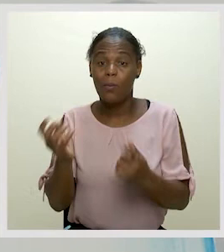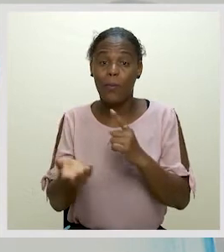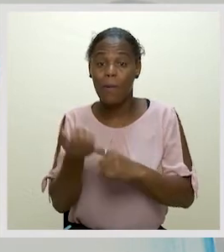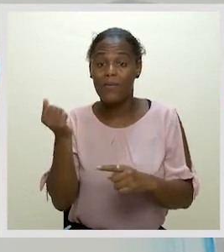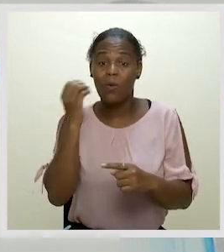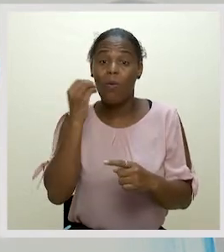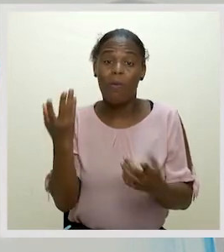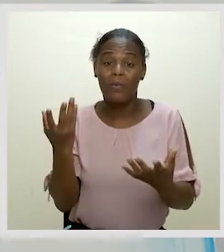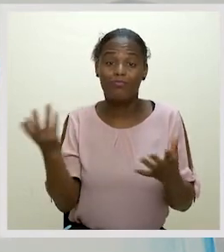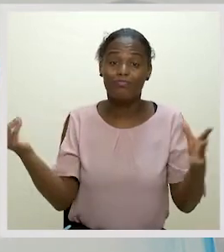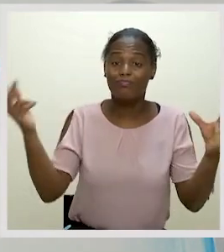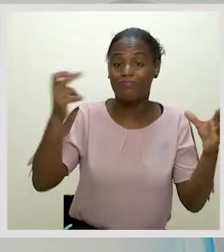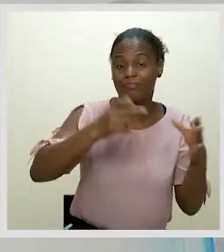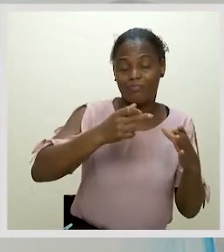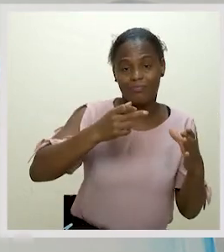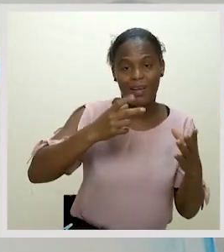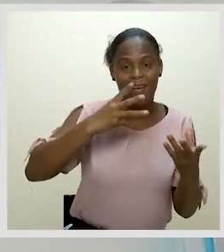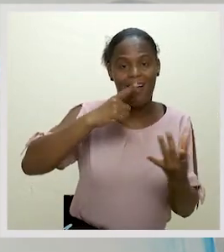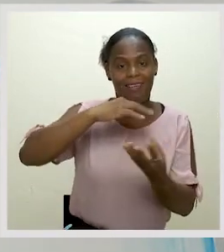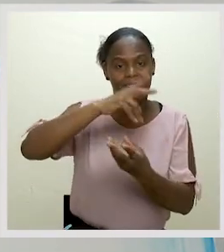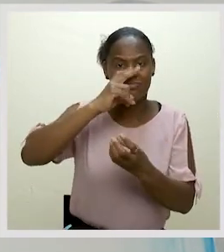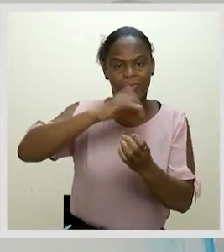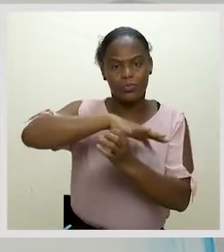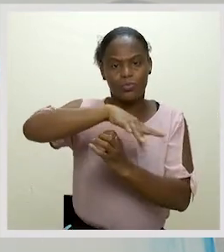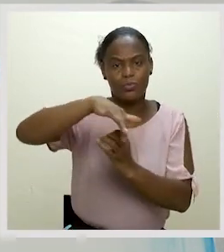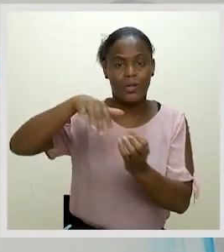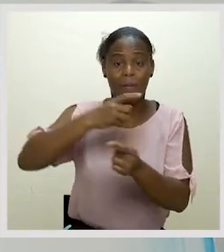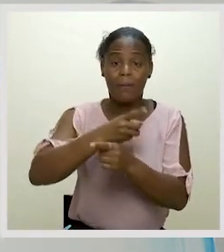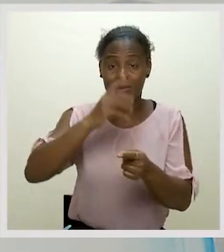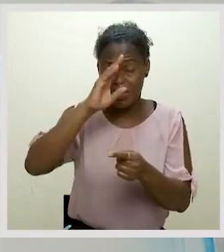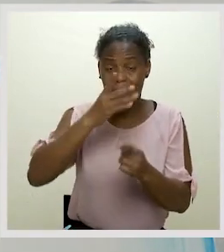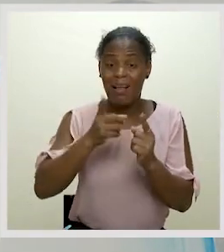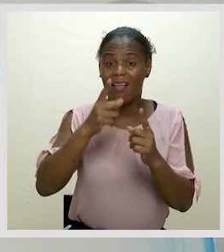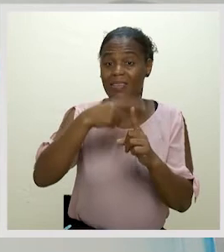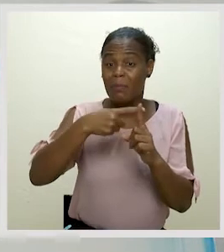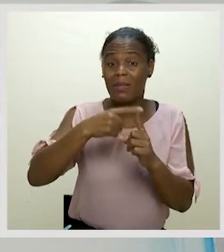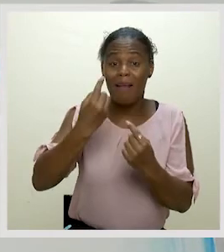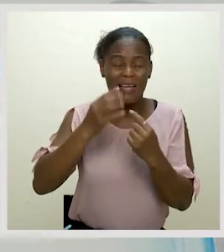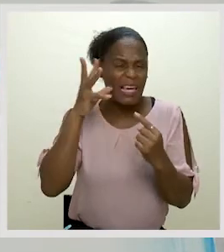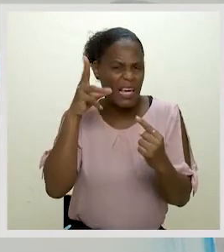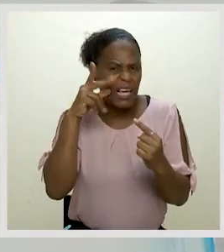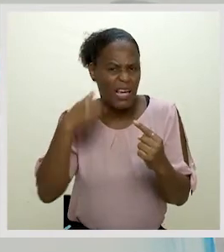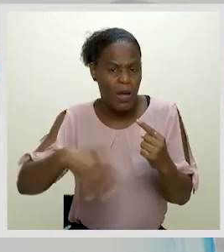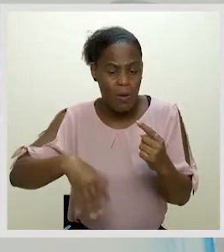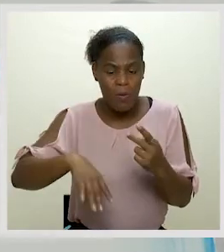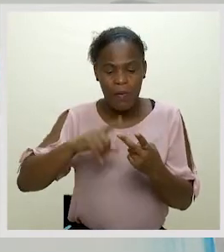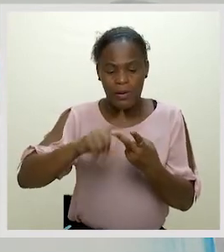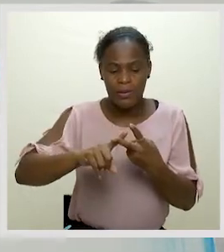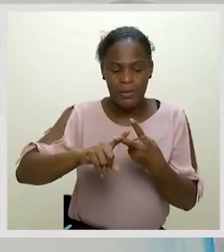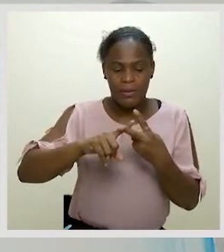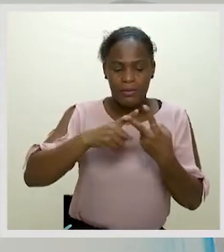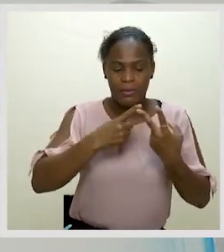conseguiam atravessar a atmosfera, tendo em conta o quê? As temperaturas